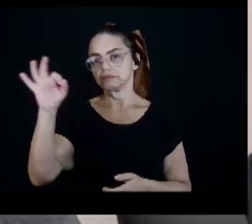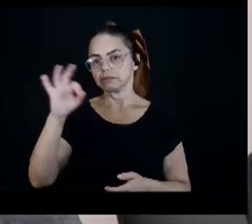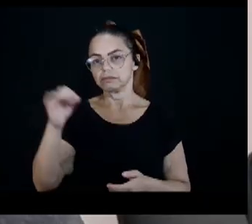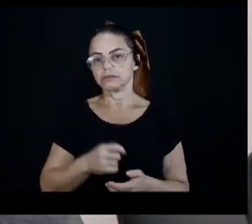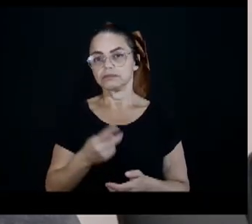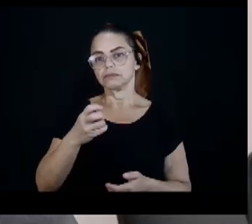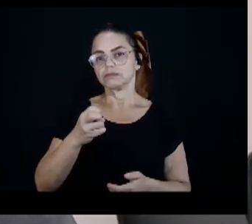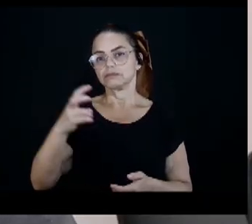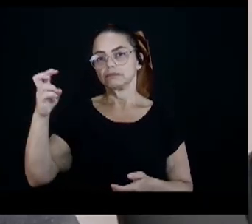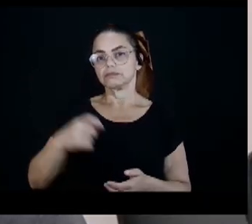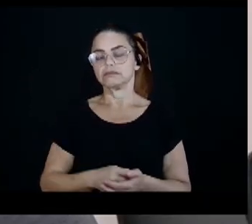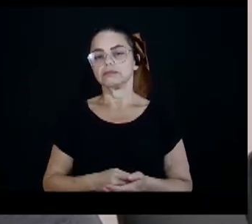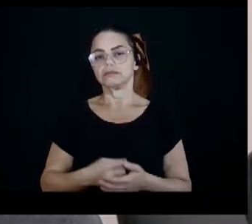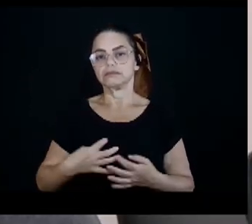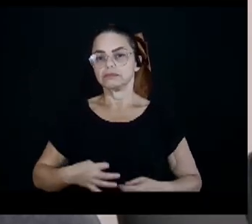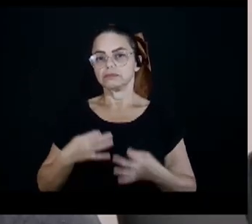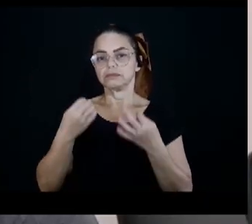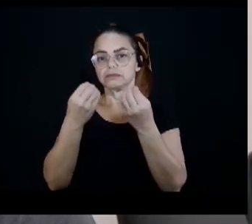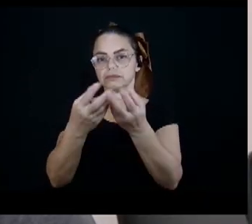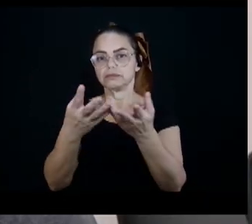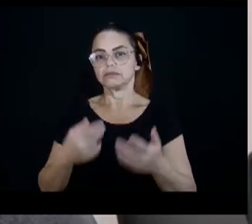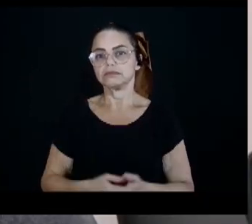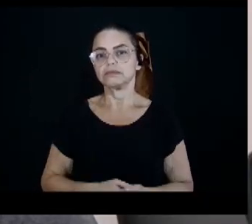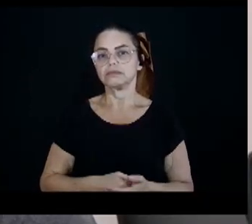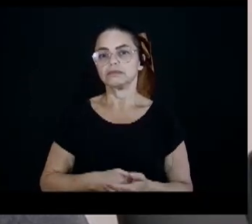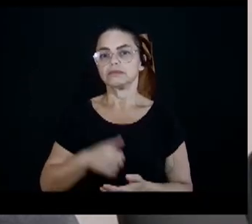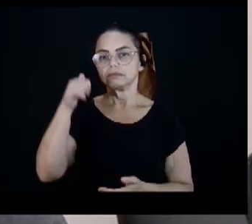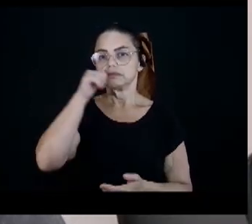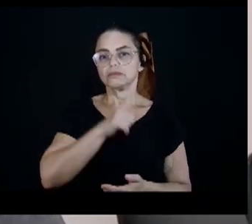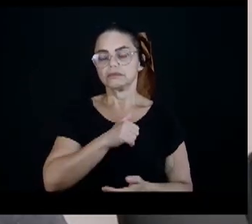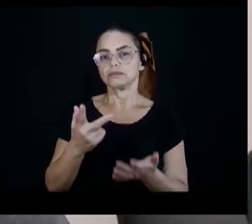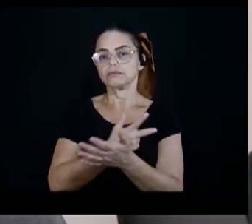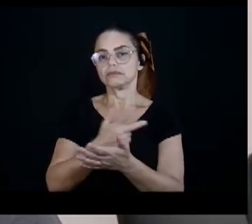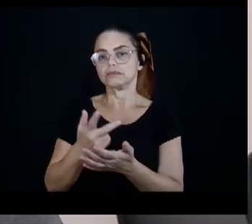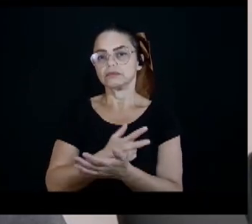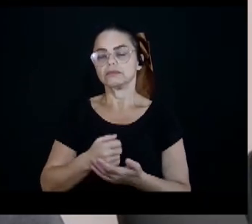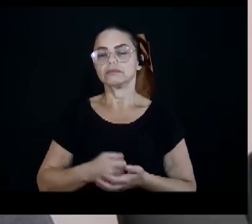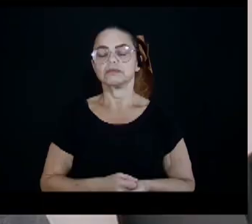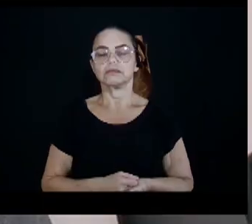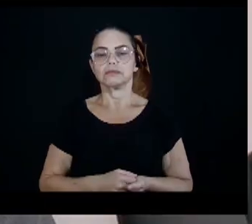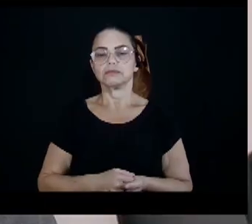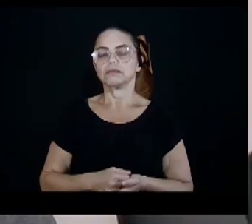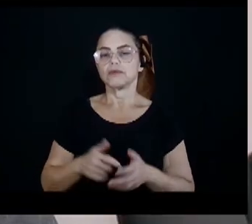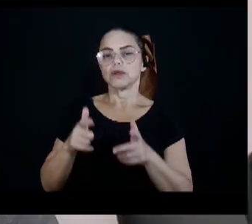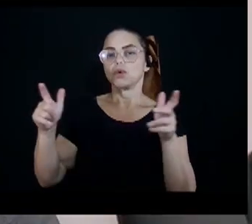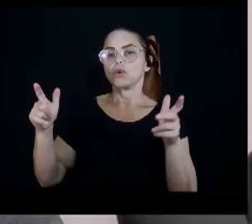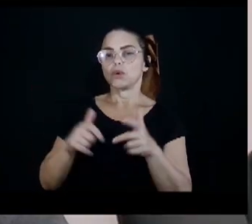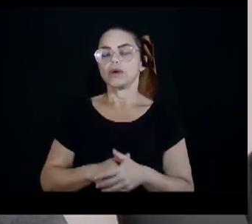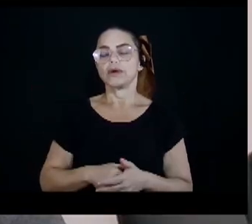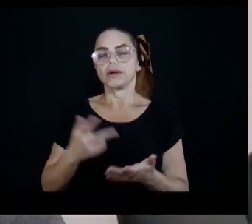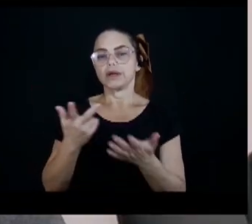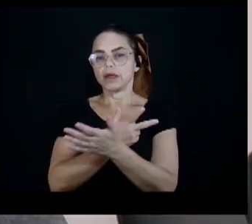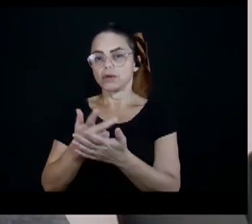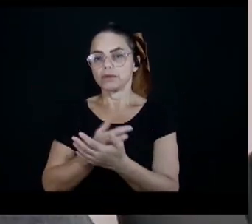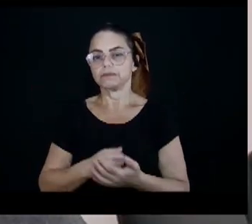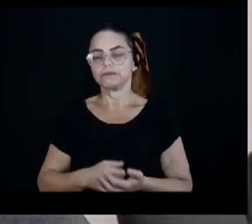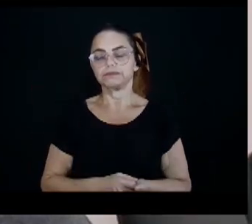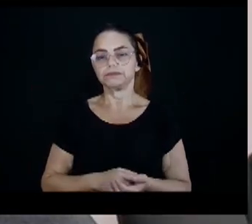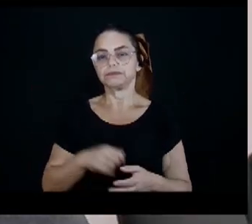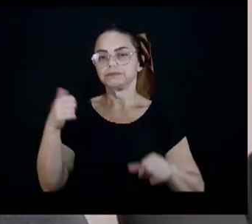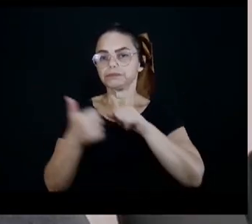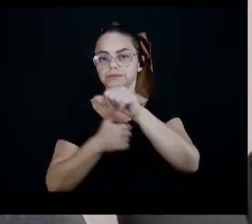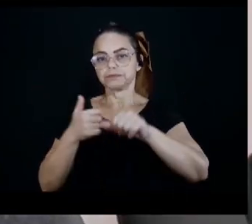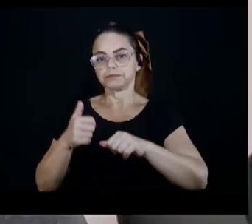de peças femininas por erro no tamanho. Então, esses medimentos, eles causam uma mudança de numeração